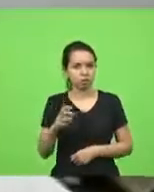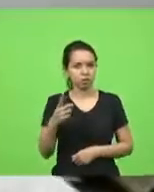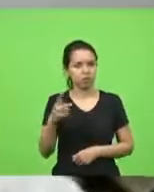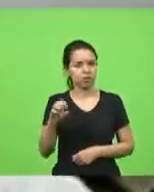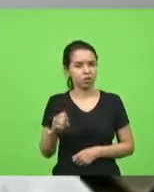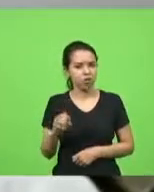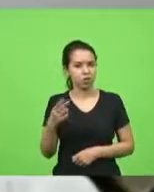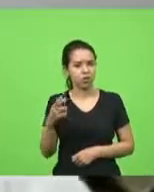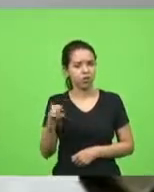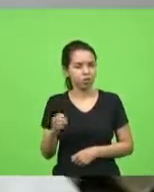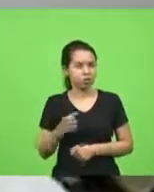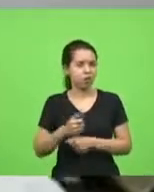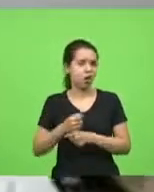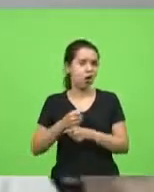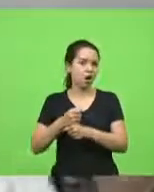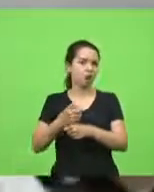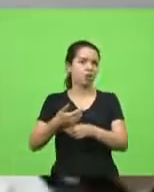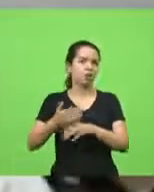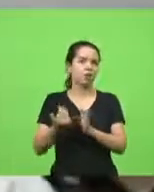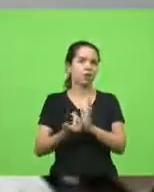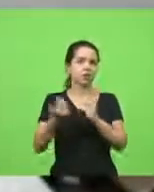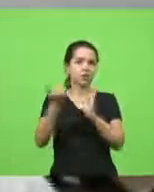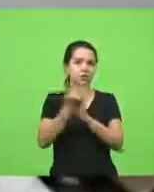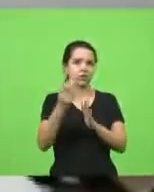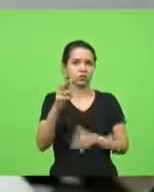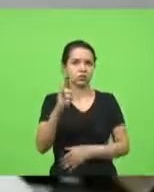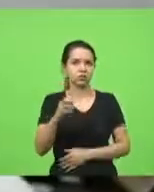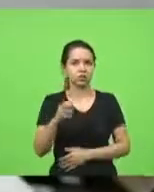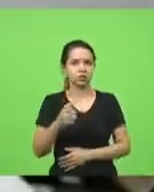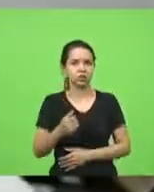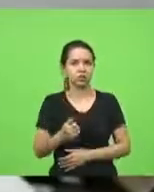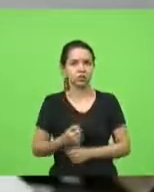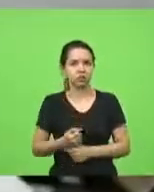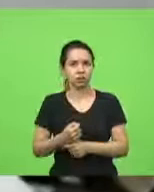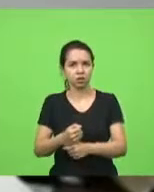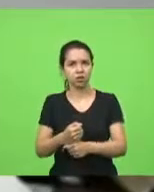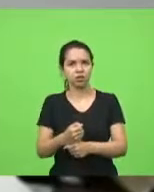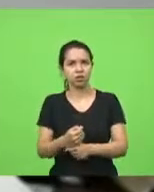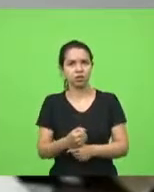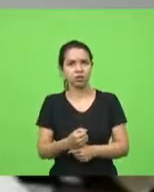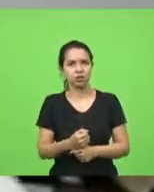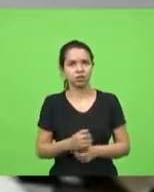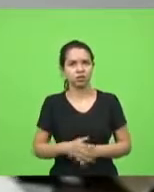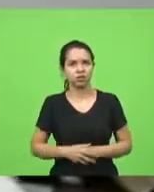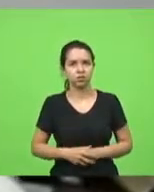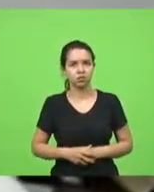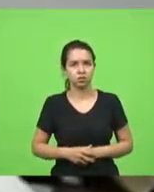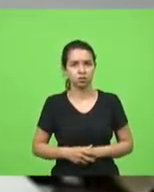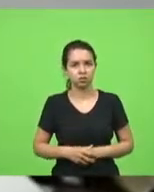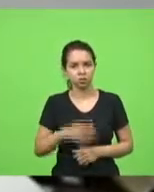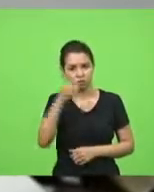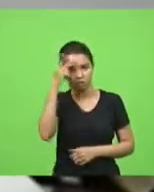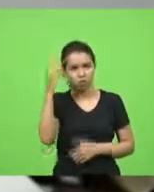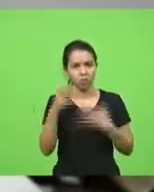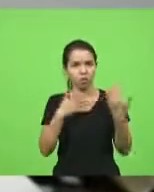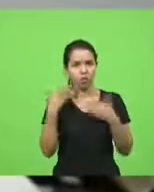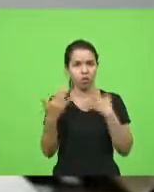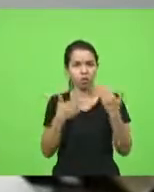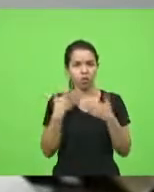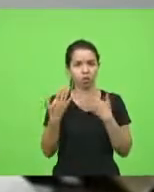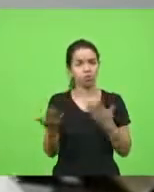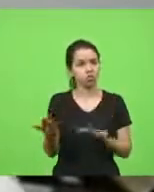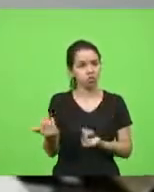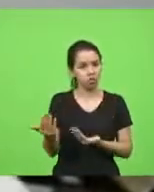seja, mais 50 anos, porque agora está realmente morrendo gente muito mais jovem. Mas é sobre o